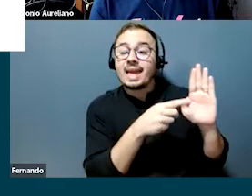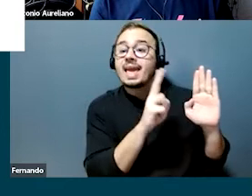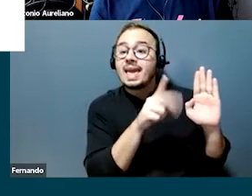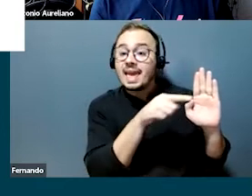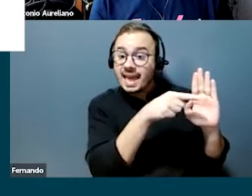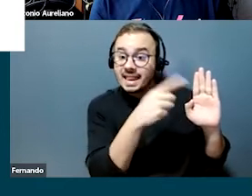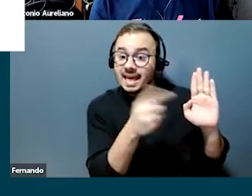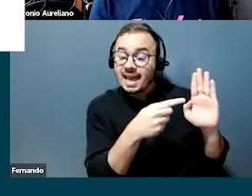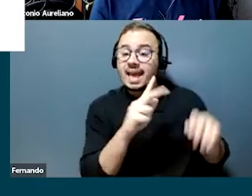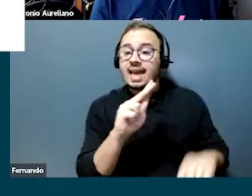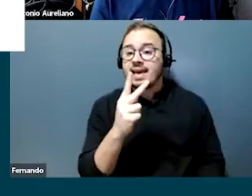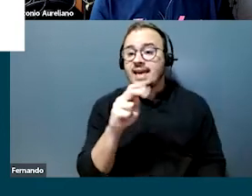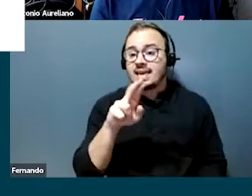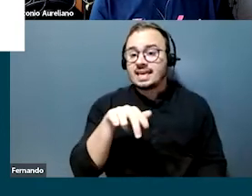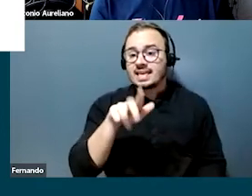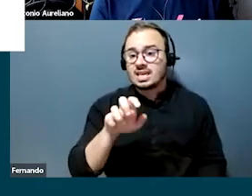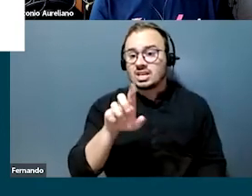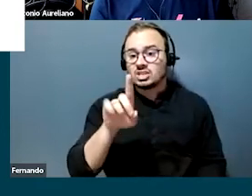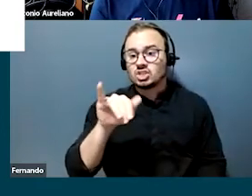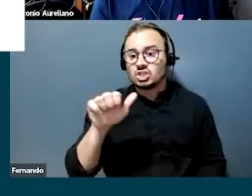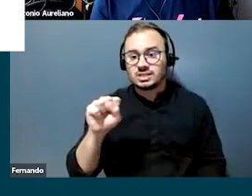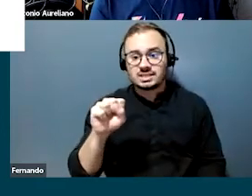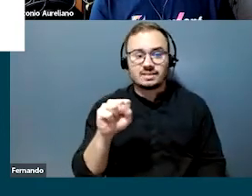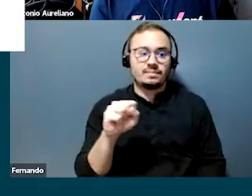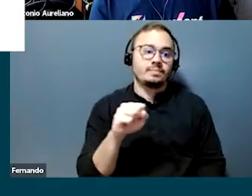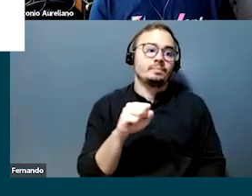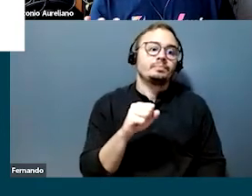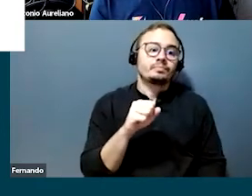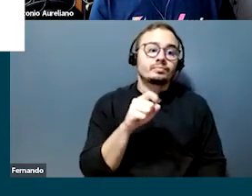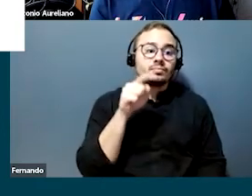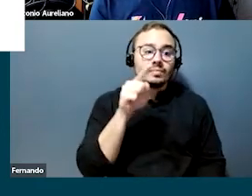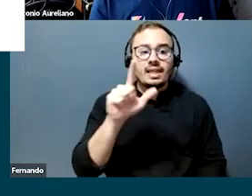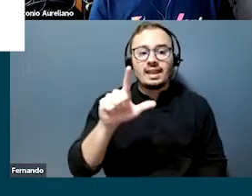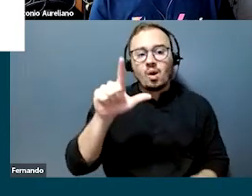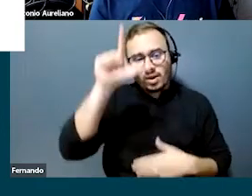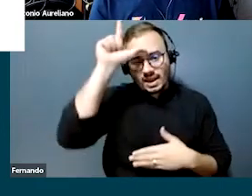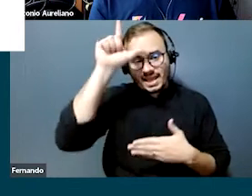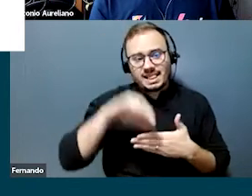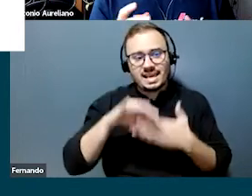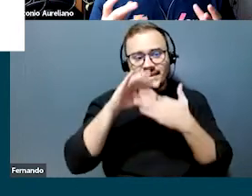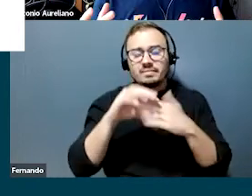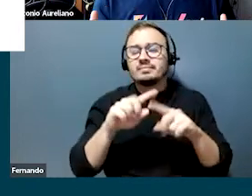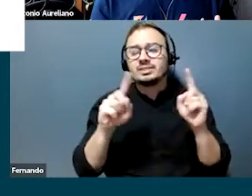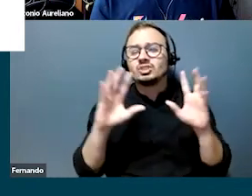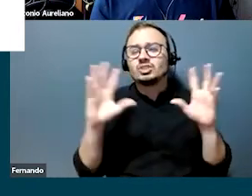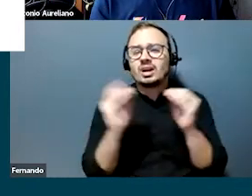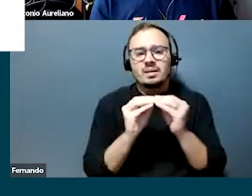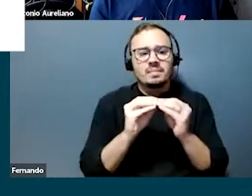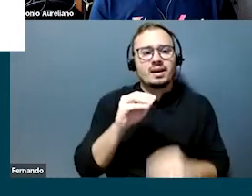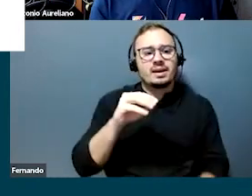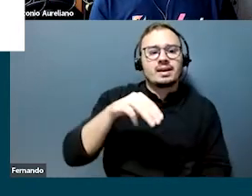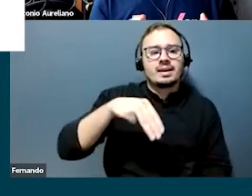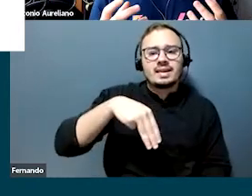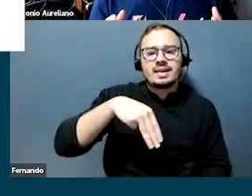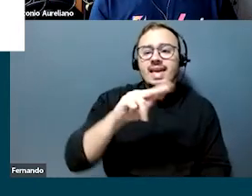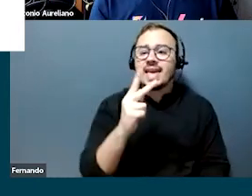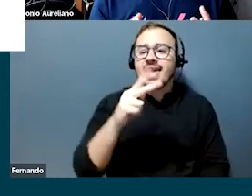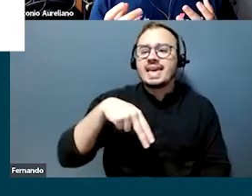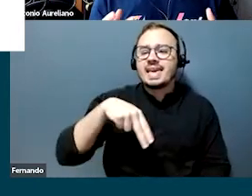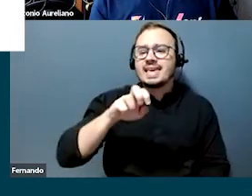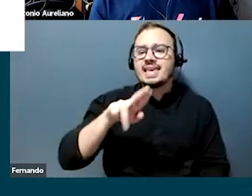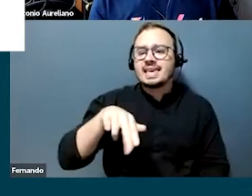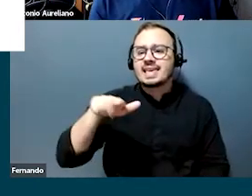dos negros crioulos, mulatos, angolas e minas, ou simplesmente Henriques. Isso na historiografia oficial. Na